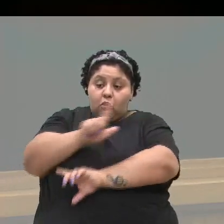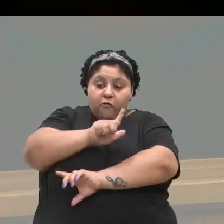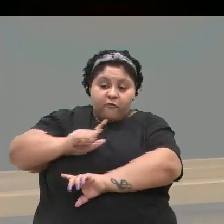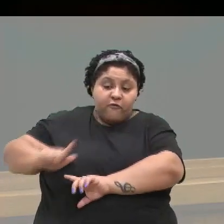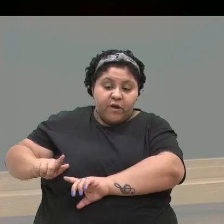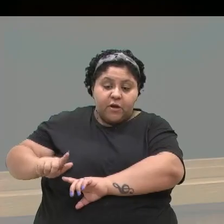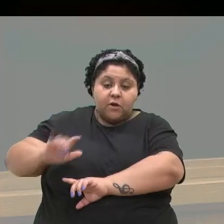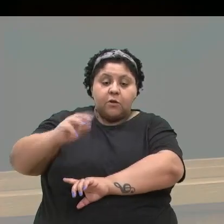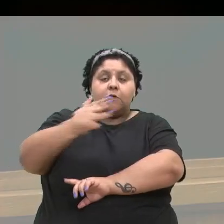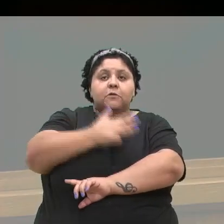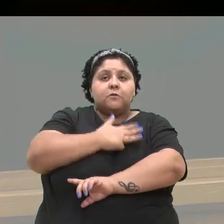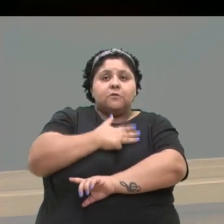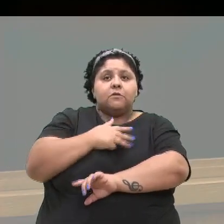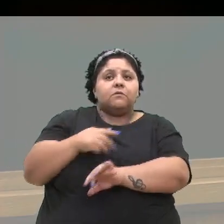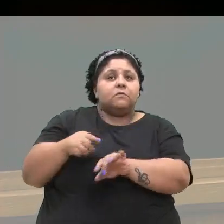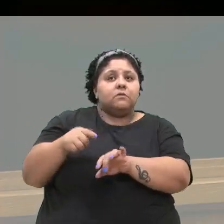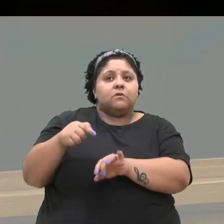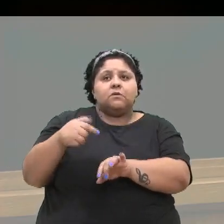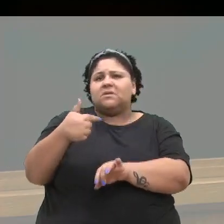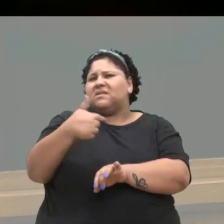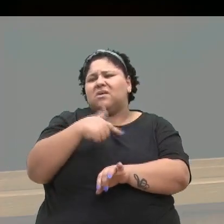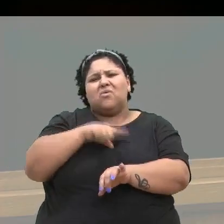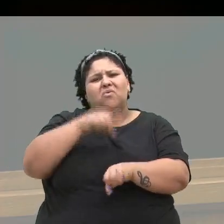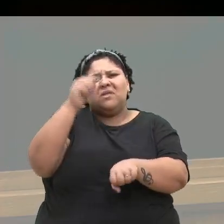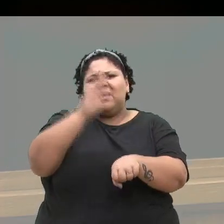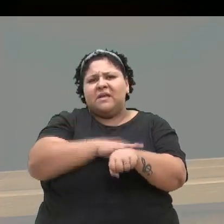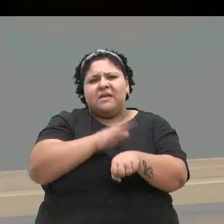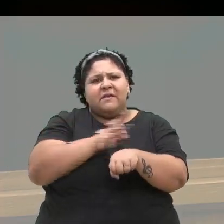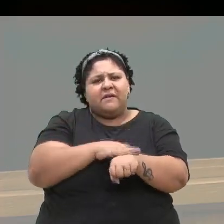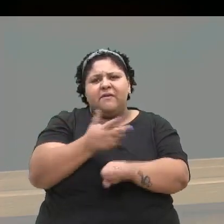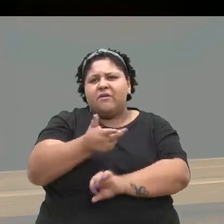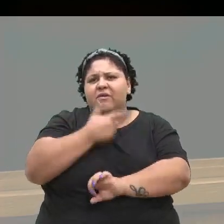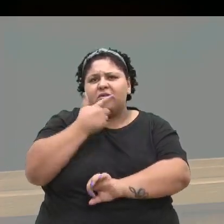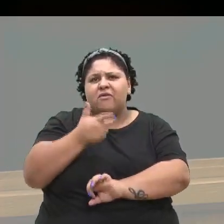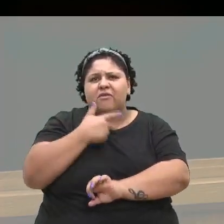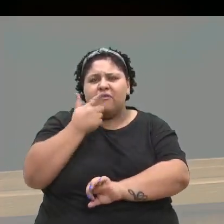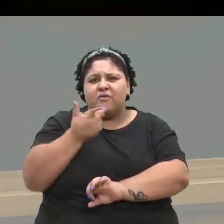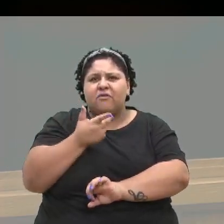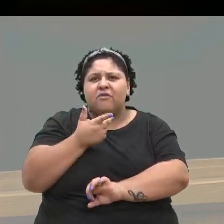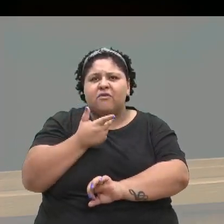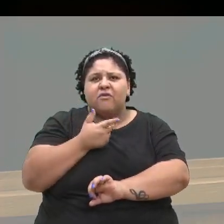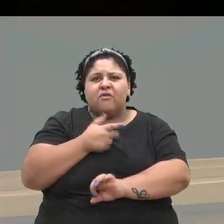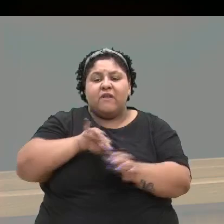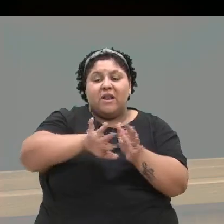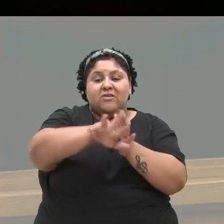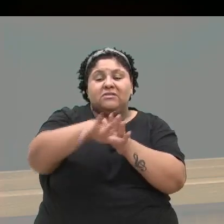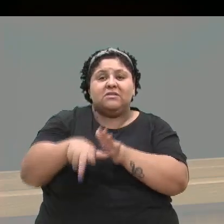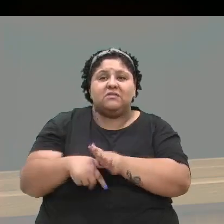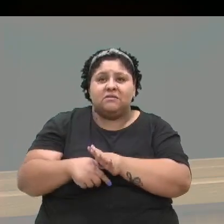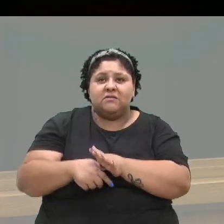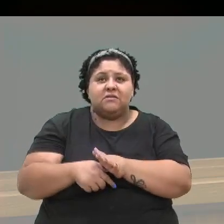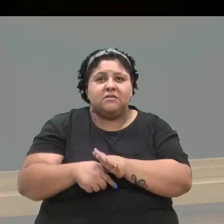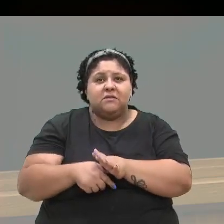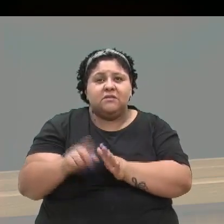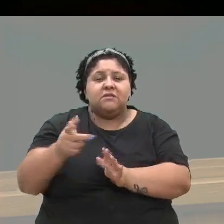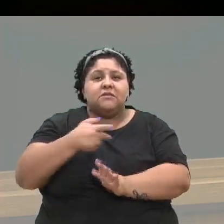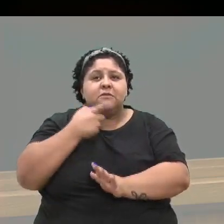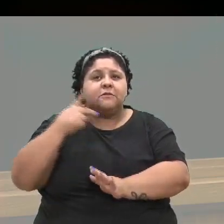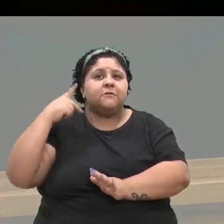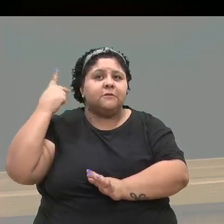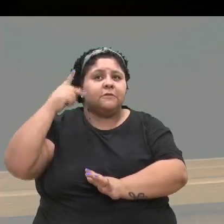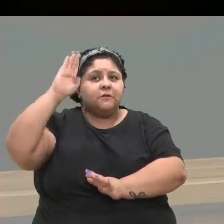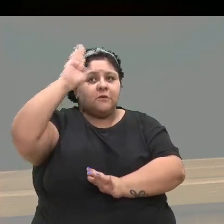Lula, que também não vou ter tempo para desfilar os crimes, que eu vou dizer por quê, vereador